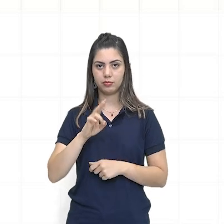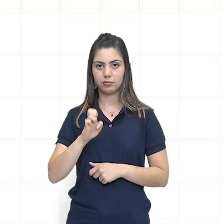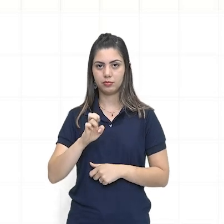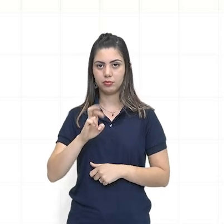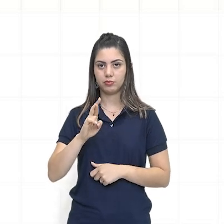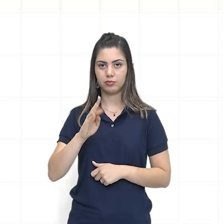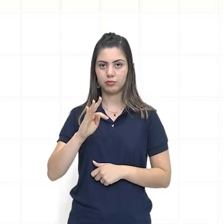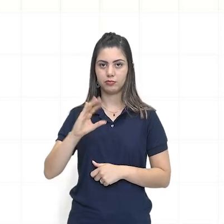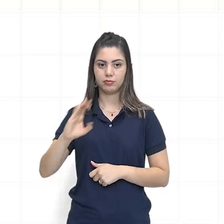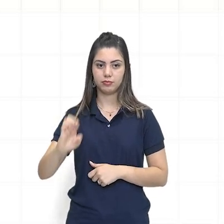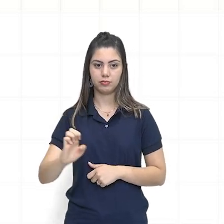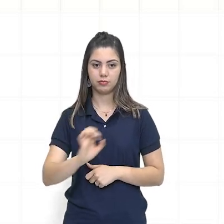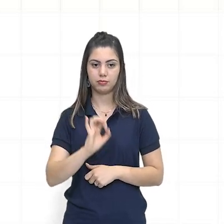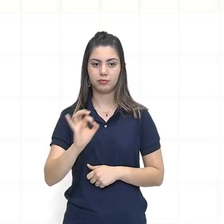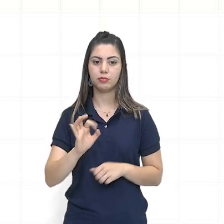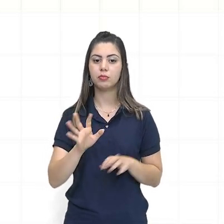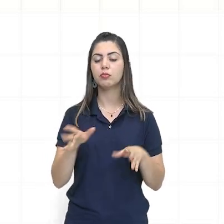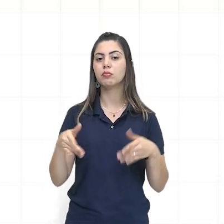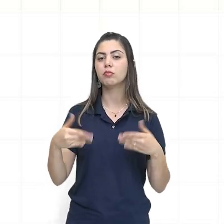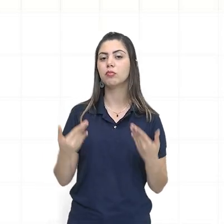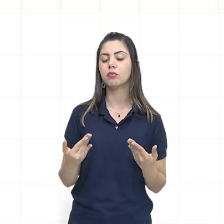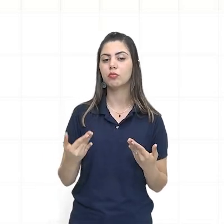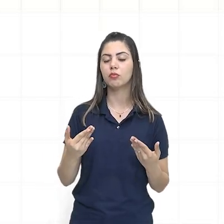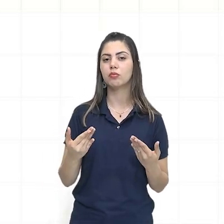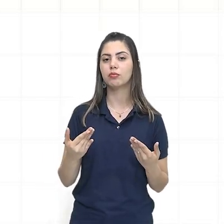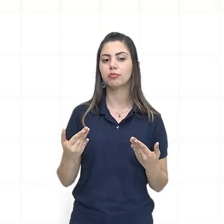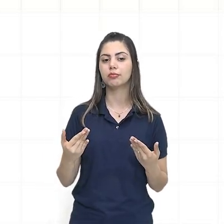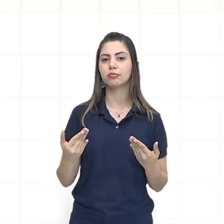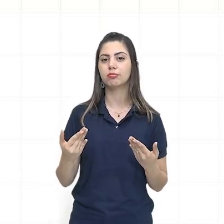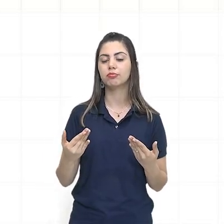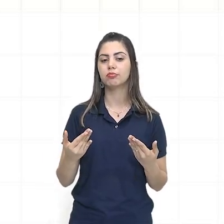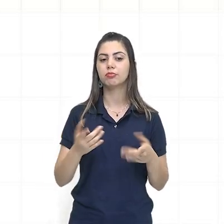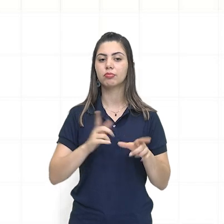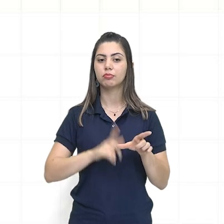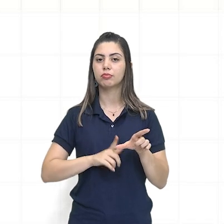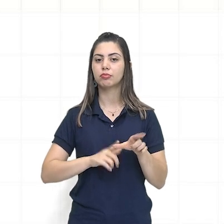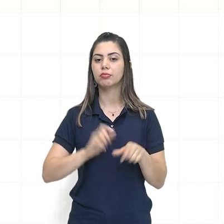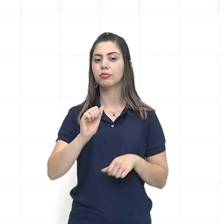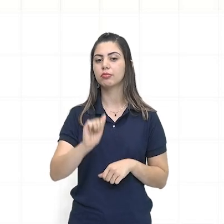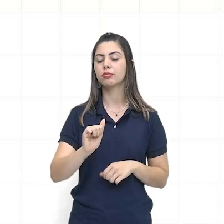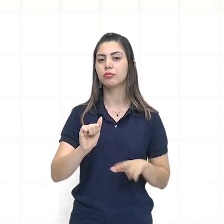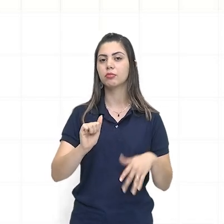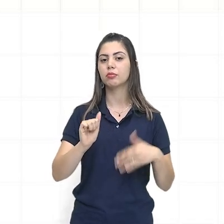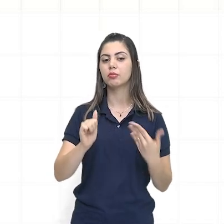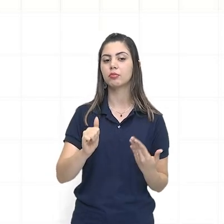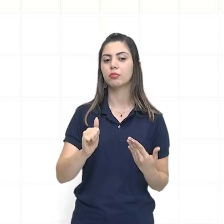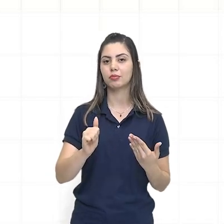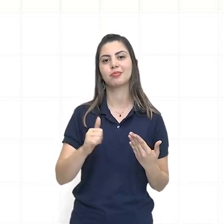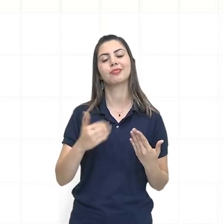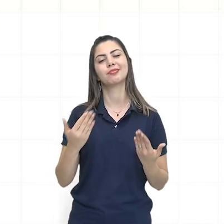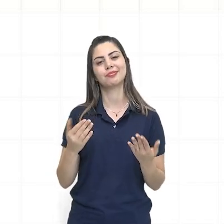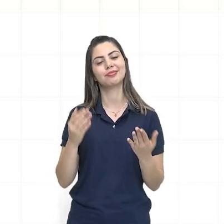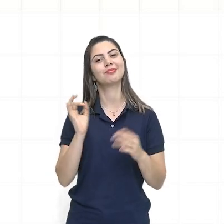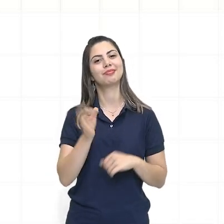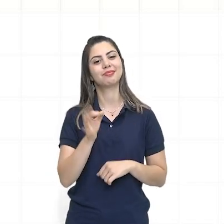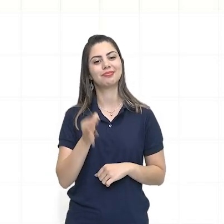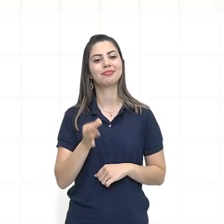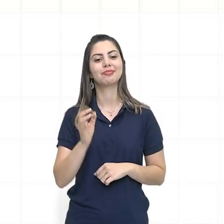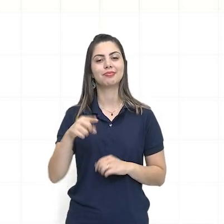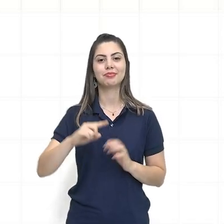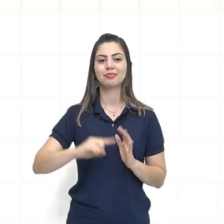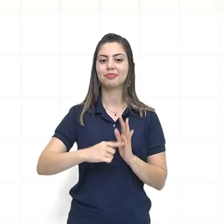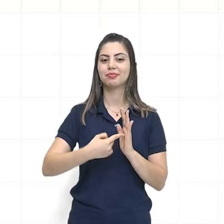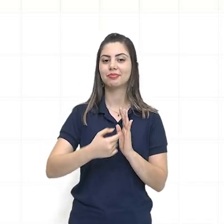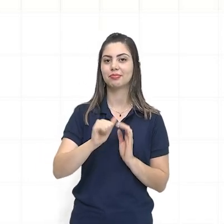quem é o vértice aqui do nosso item A? O vértice está aqui, ó. É